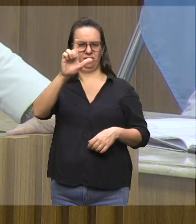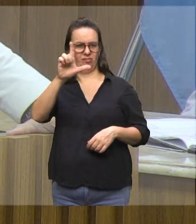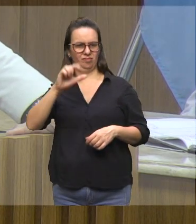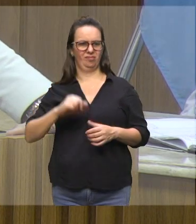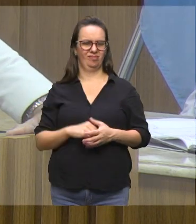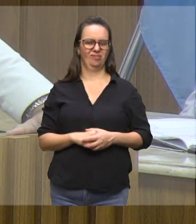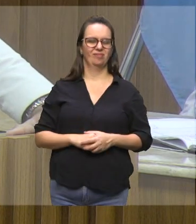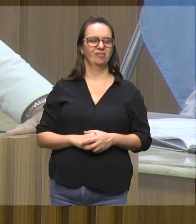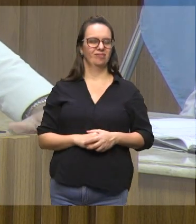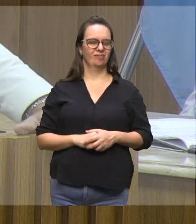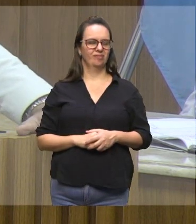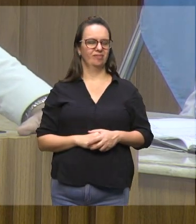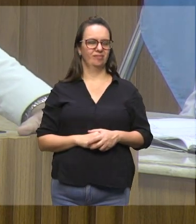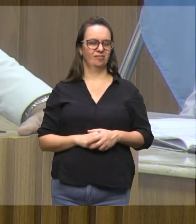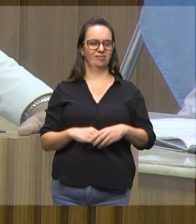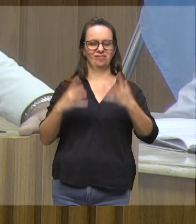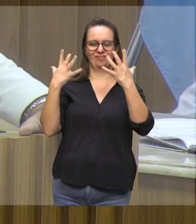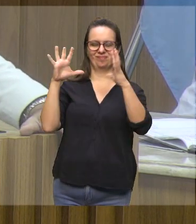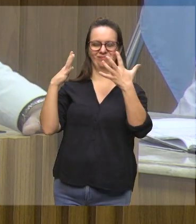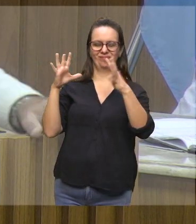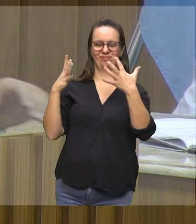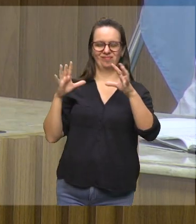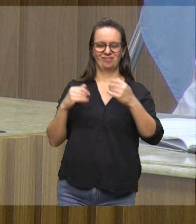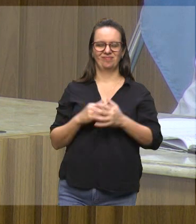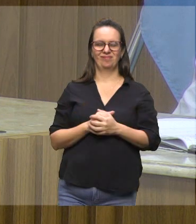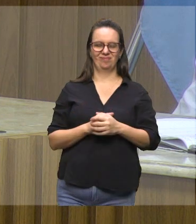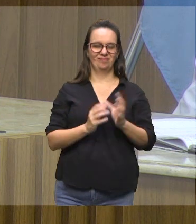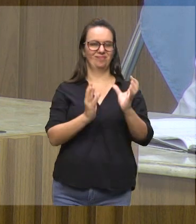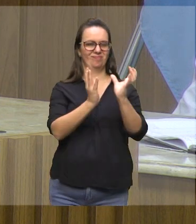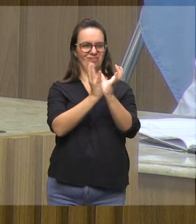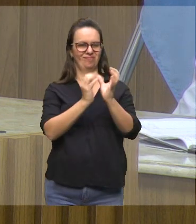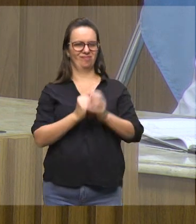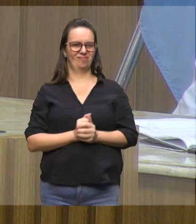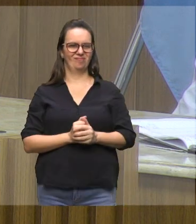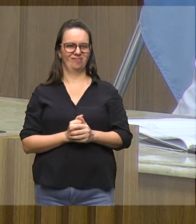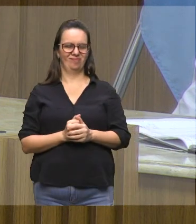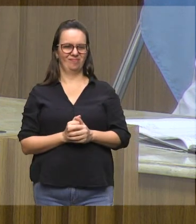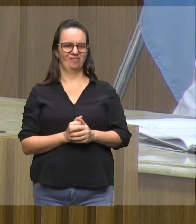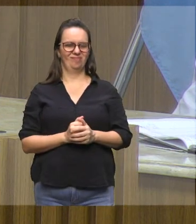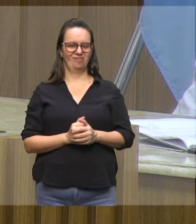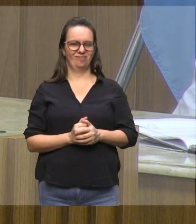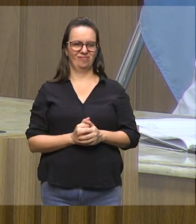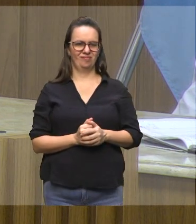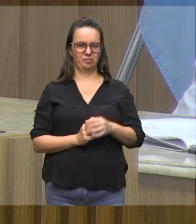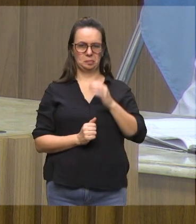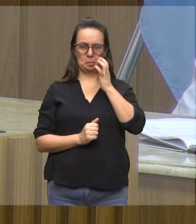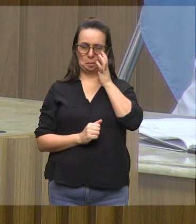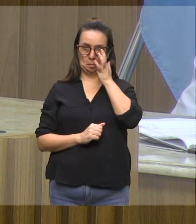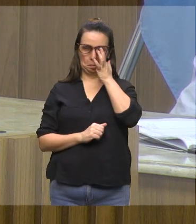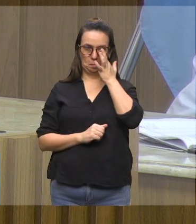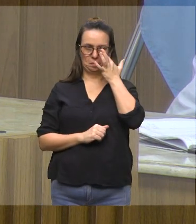na fase regional. Parabéns aí à equipe técnica, aos jogadores e às jogadoras.